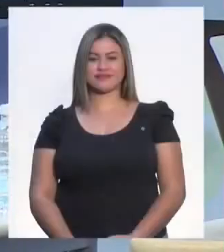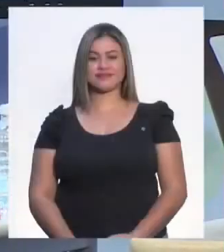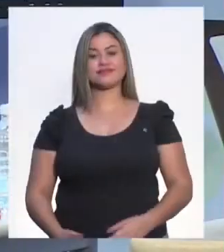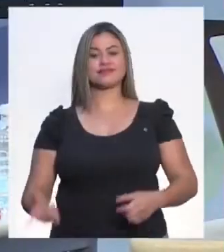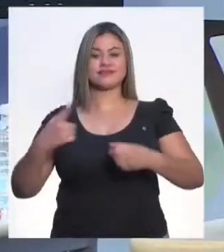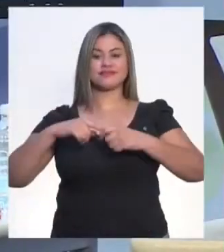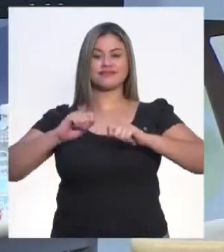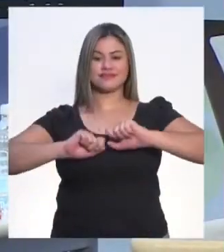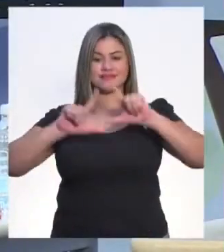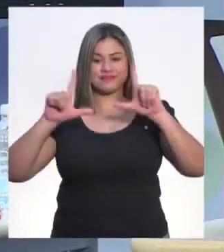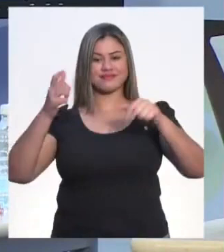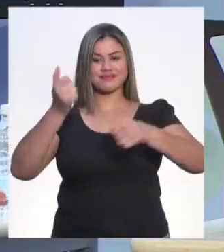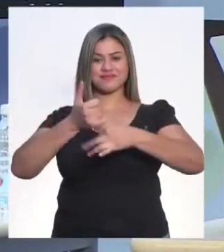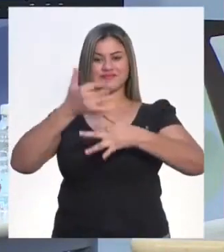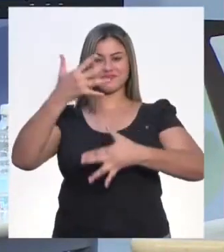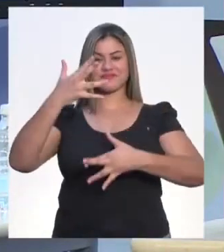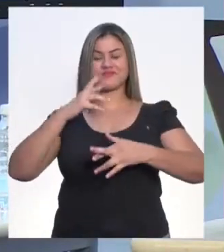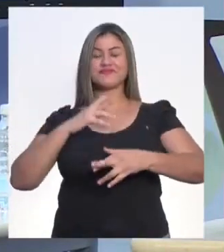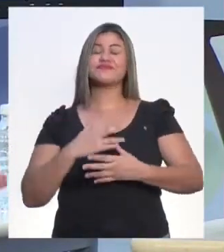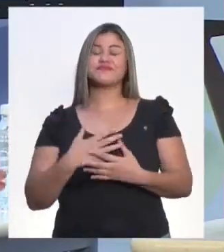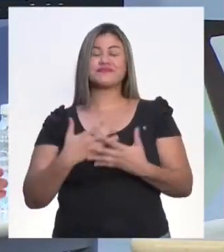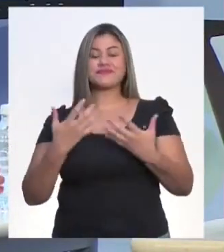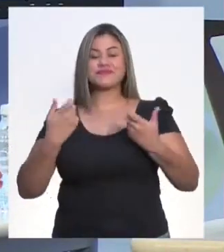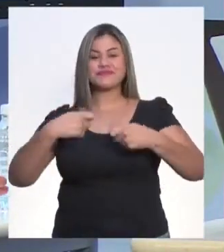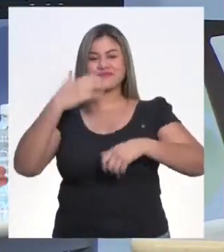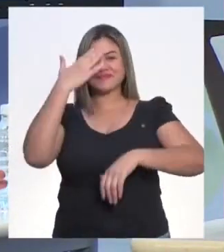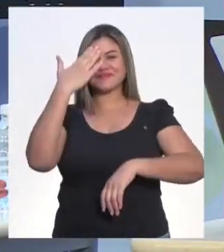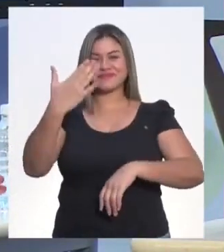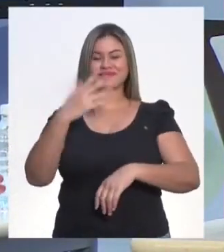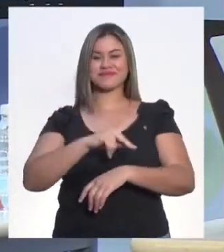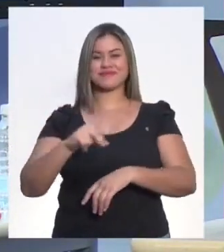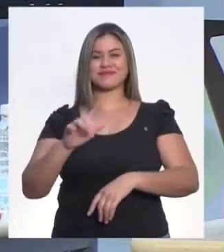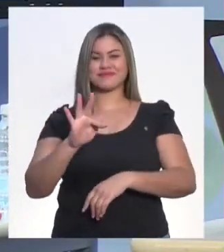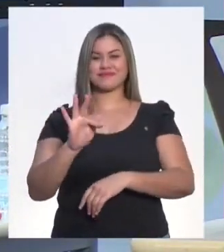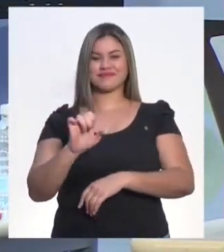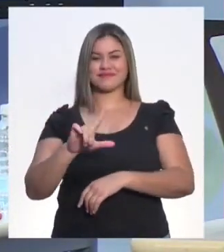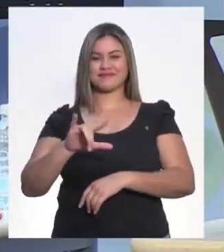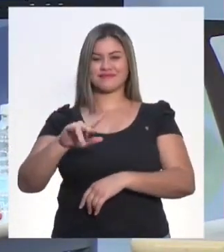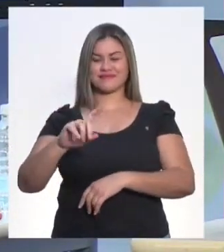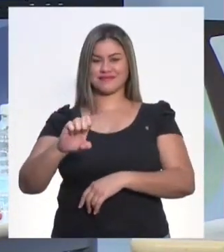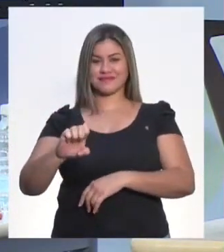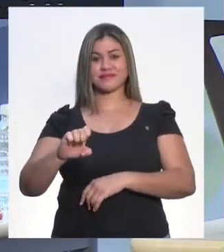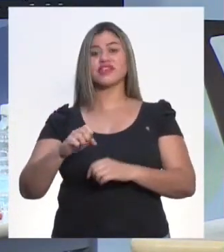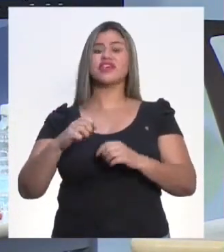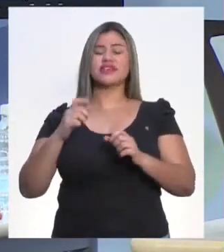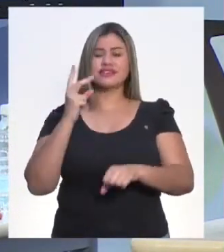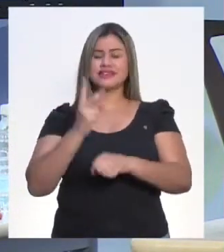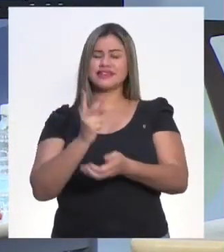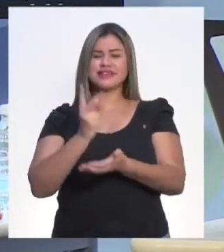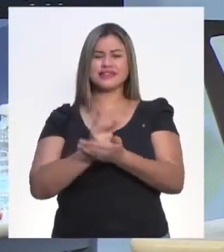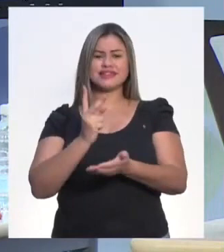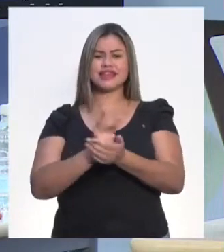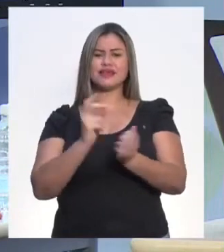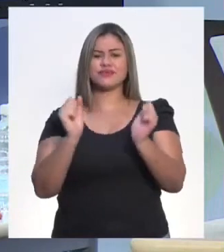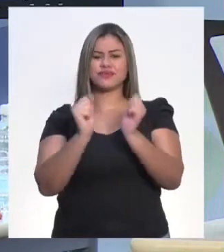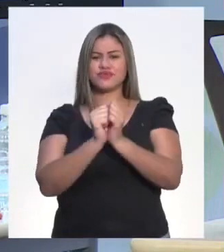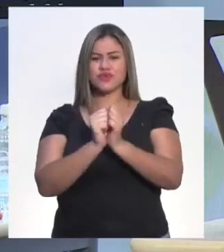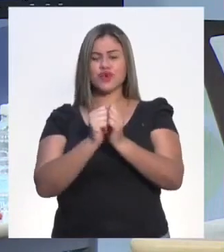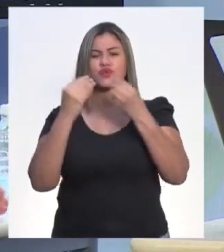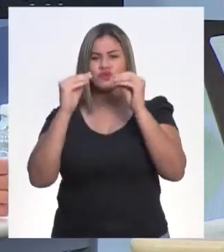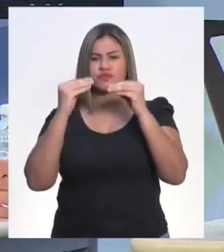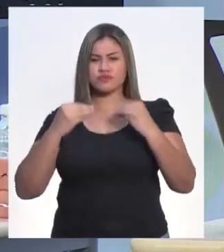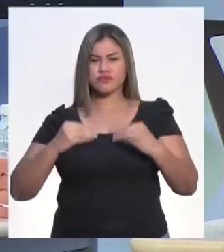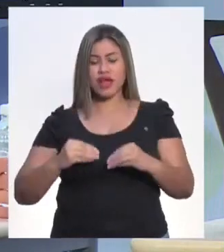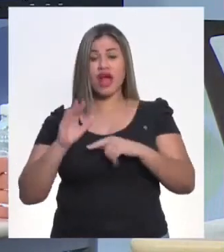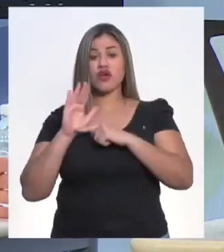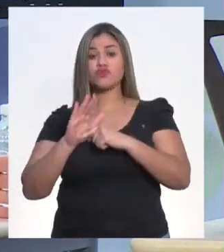voltamos do chat e eu quero agradecer ao professor Felipe, que está sempre publicando lá nas nossas aulas, para que os